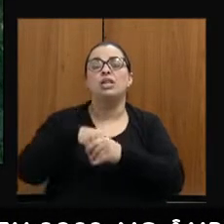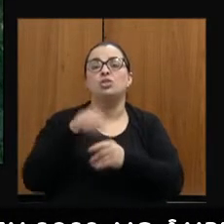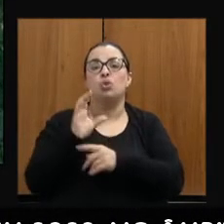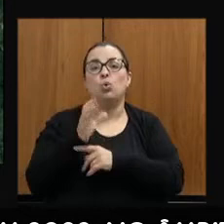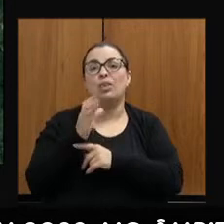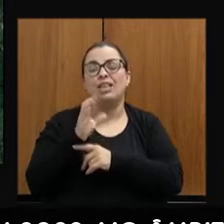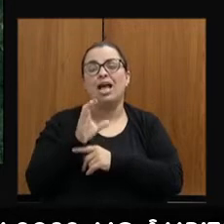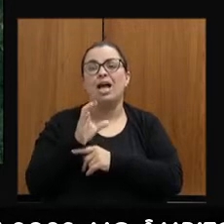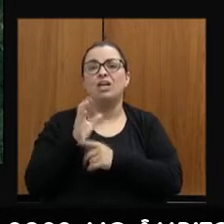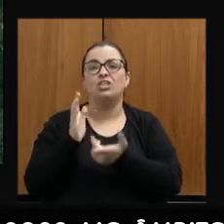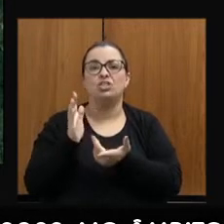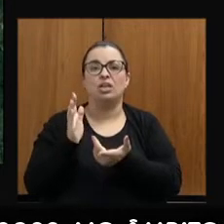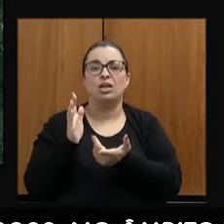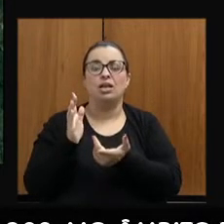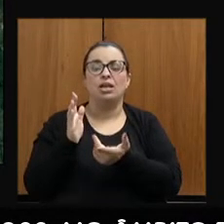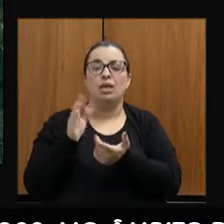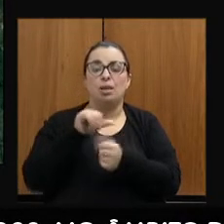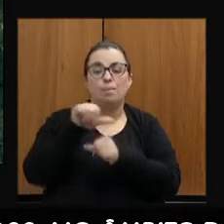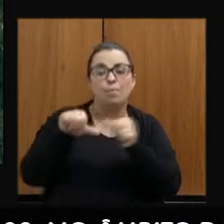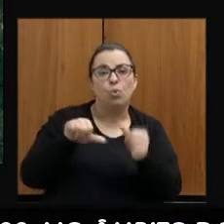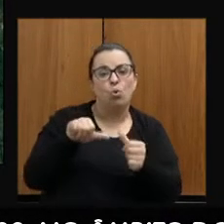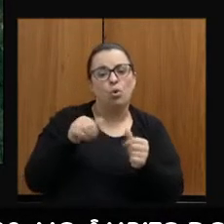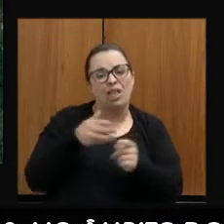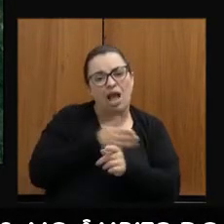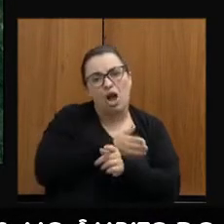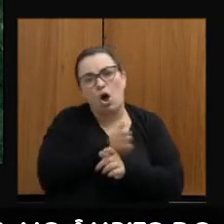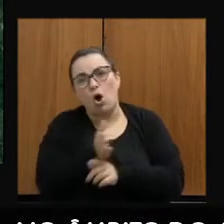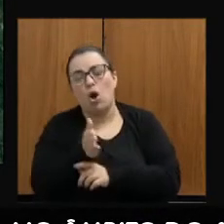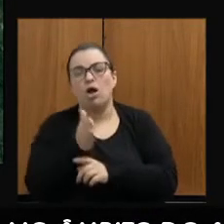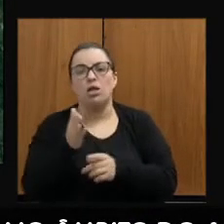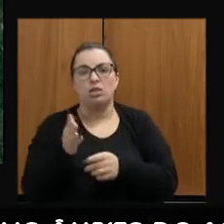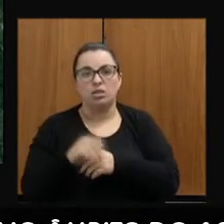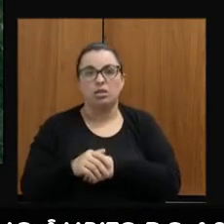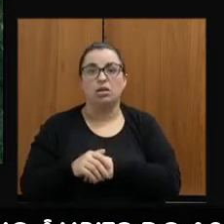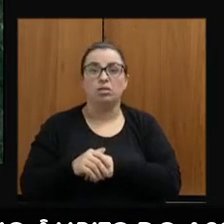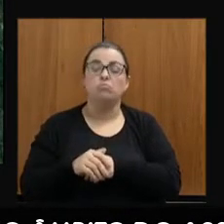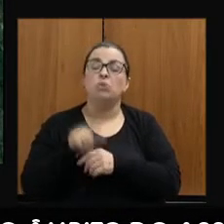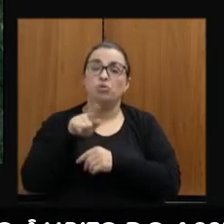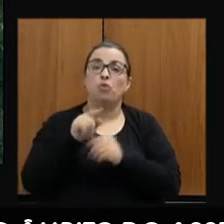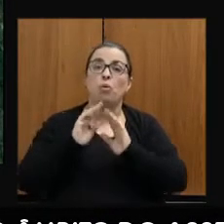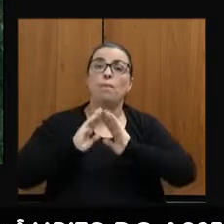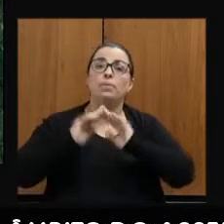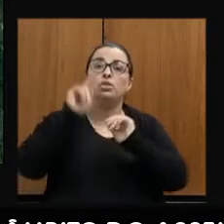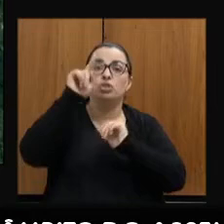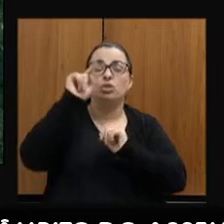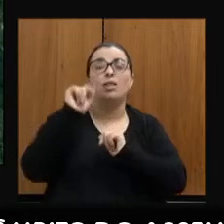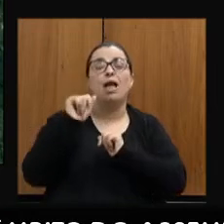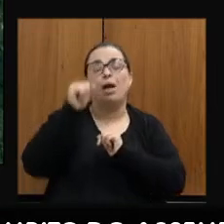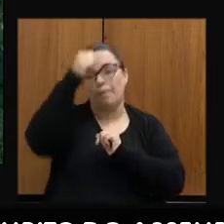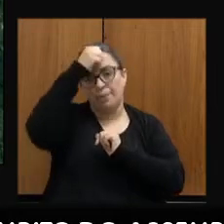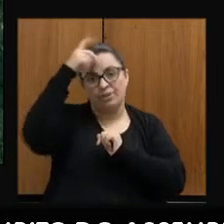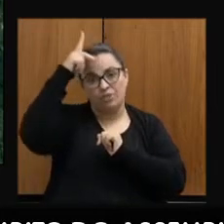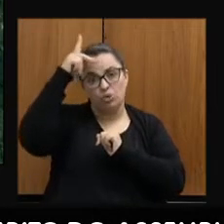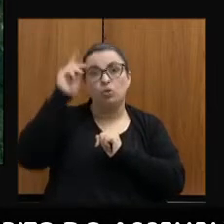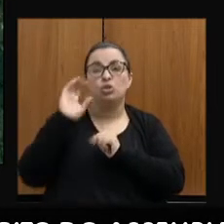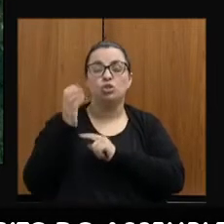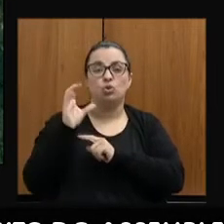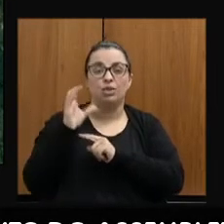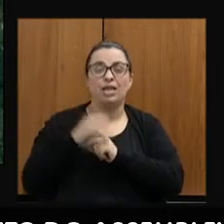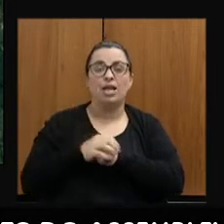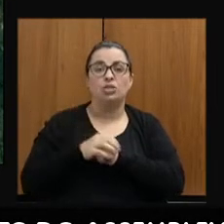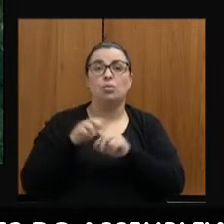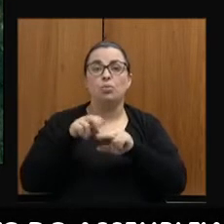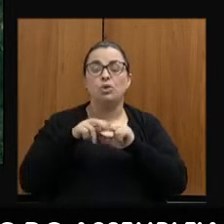Não tô dizendo que o restante não seja mais pro coração até internos de adensamento e tinha uma característica